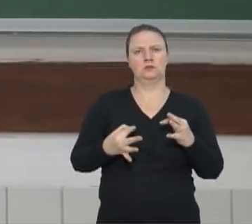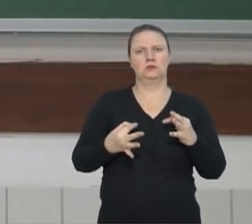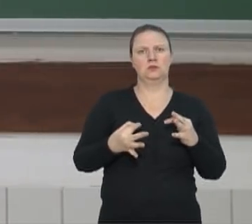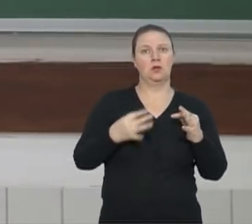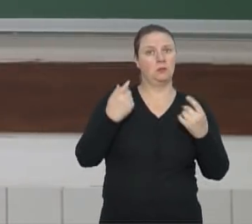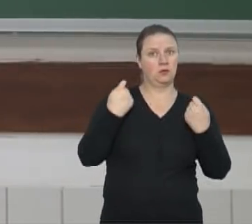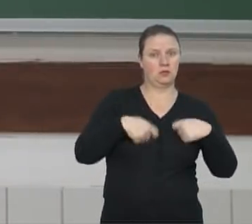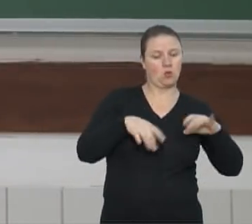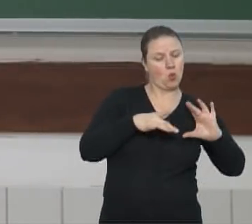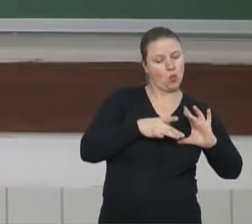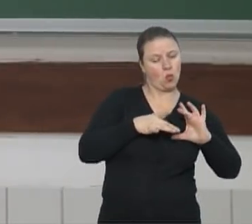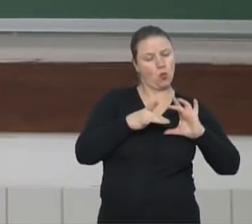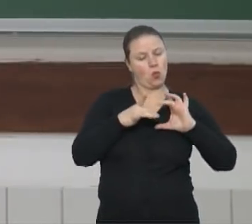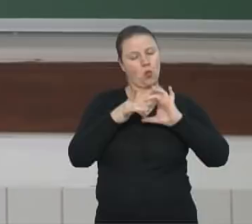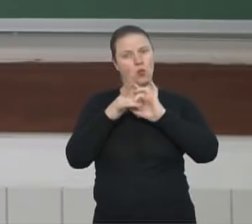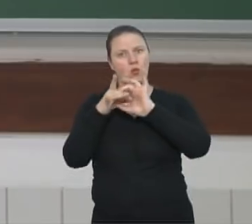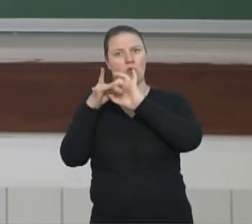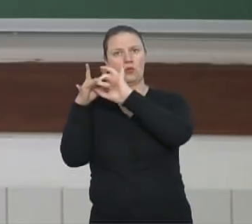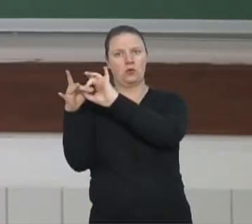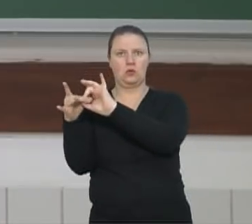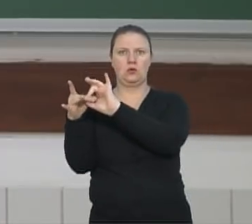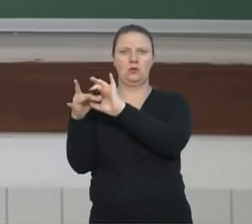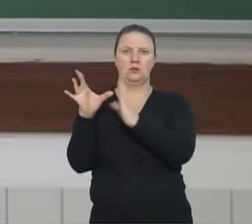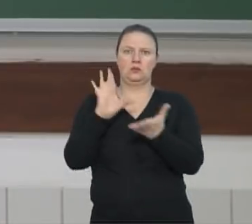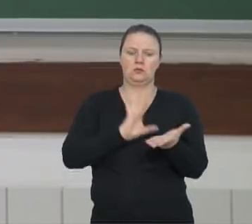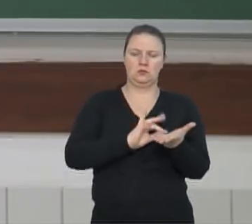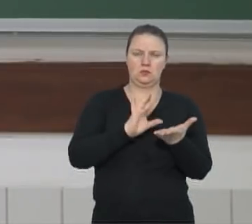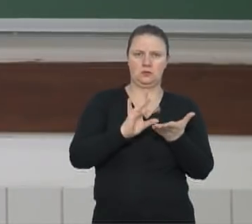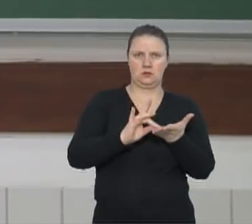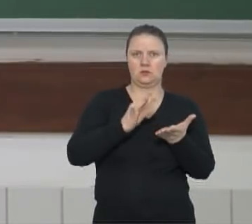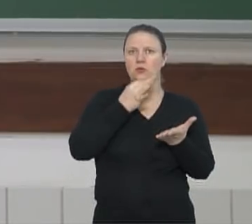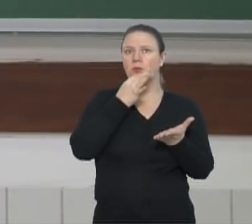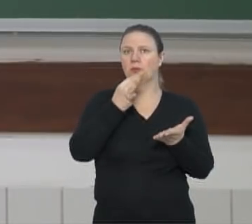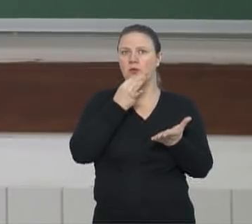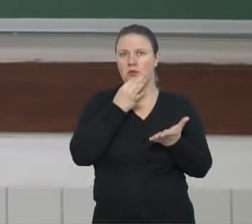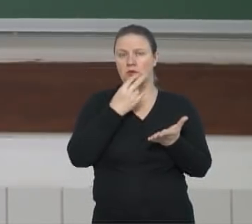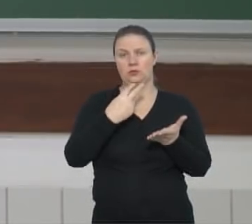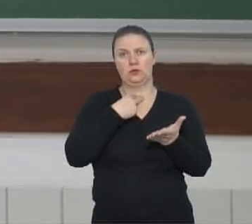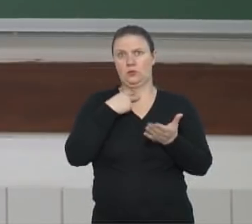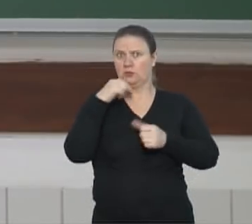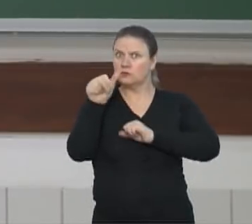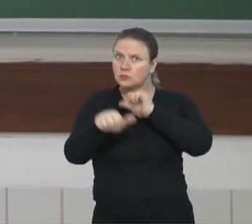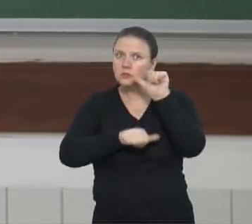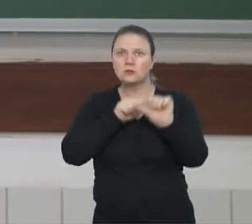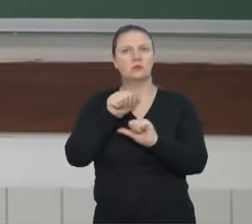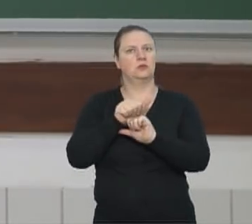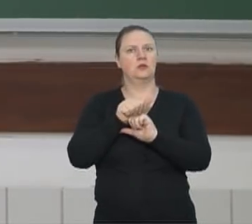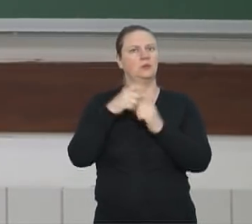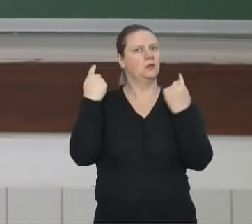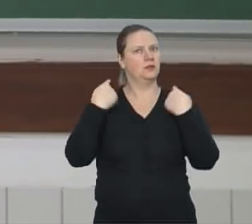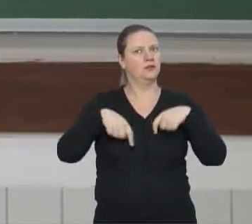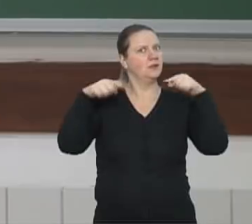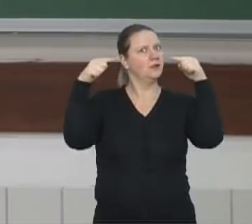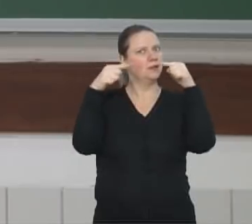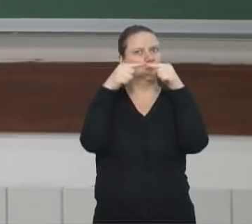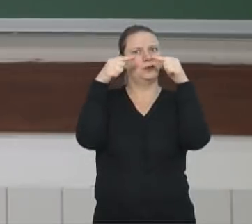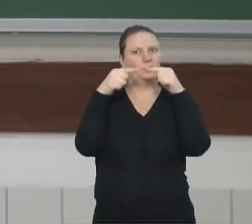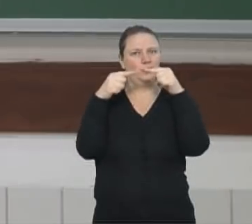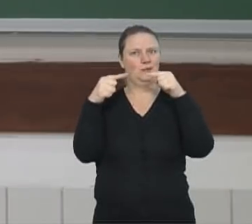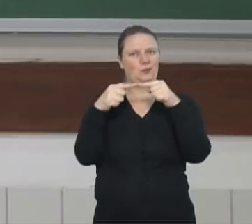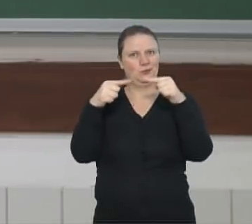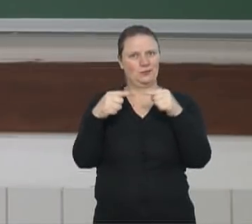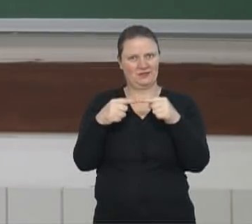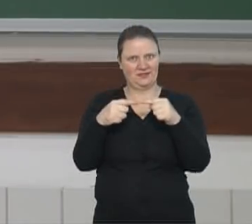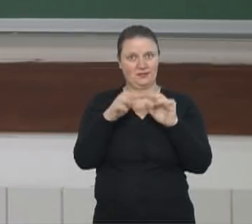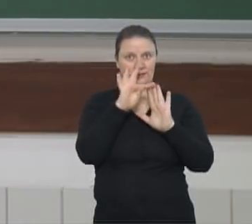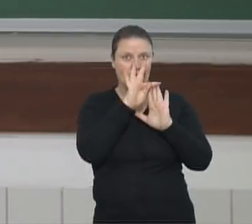coerência precisa do artigo de opinião, ok? Você não pode mudar o que nós falamos aqui, né? Porque senão ele deixa de ser. Todo